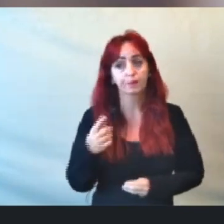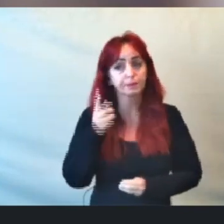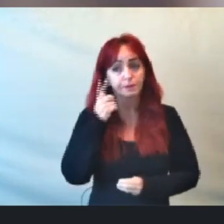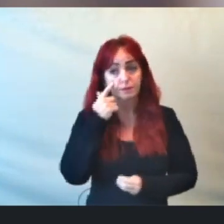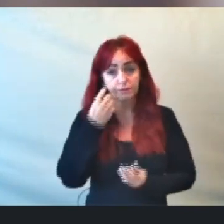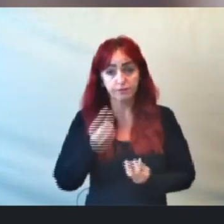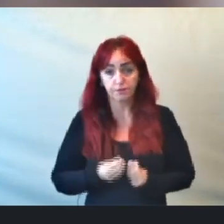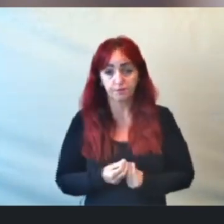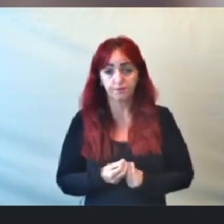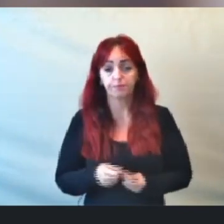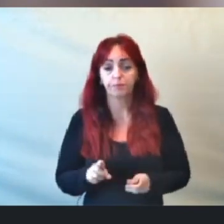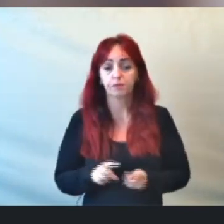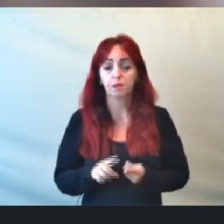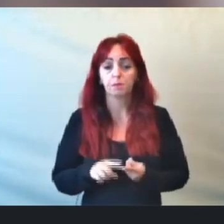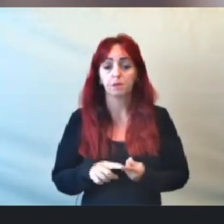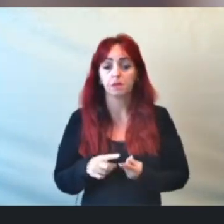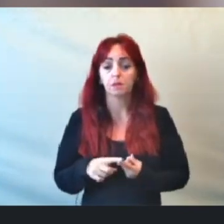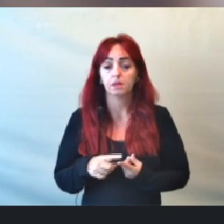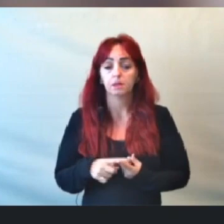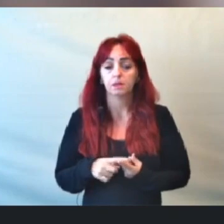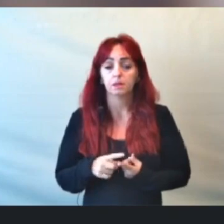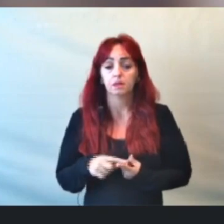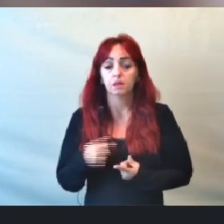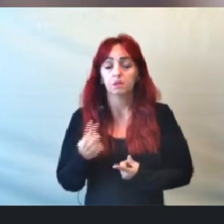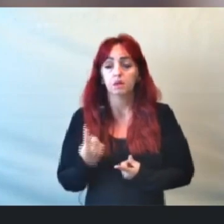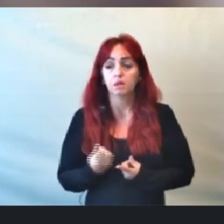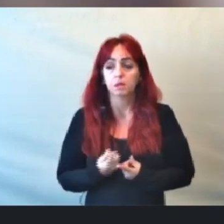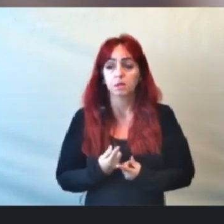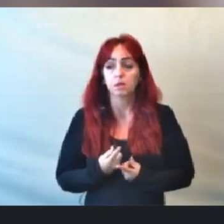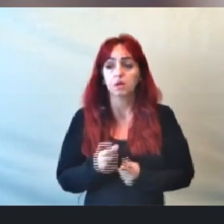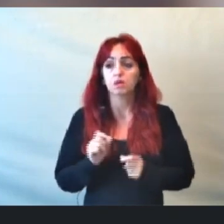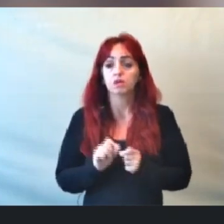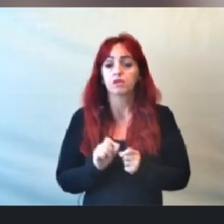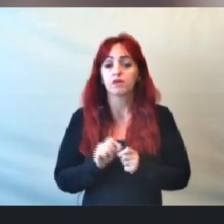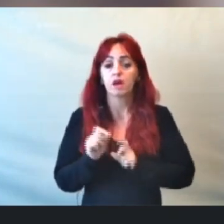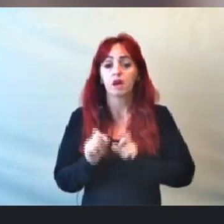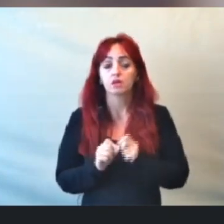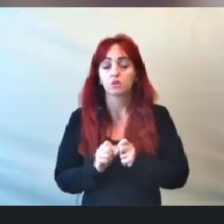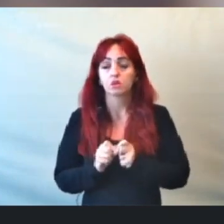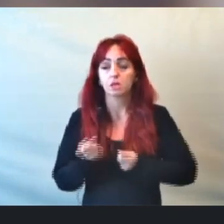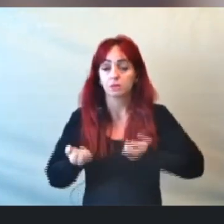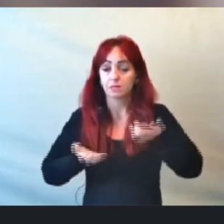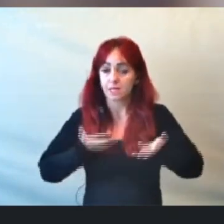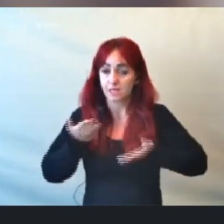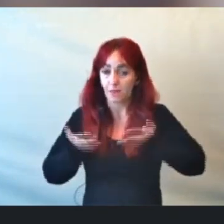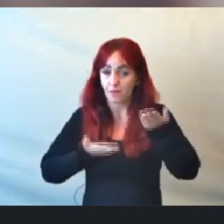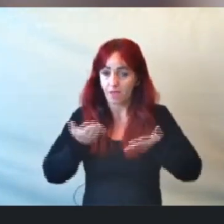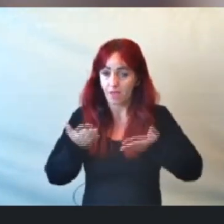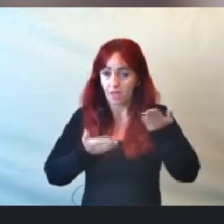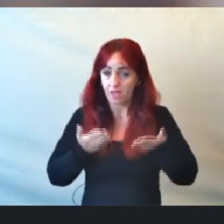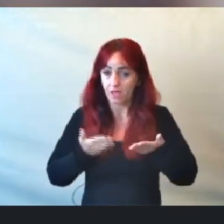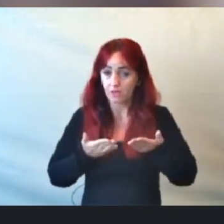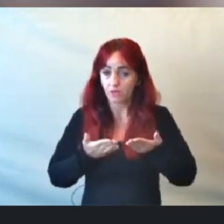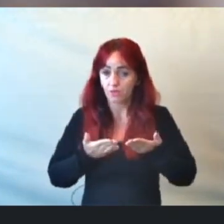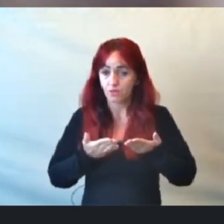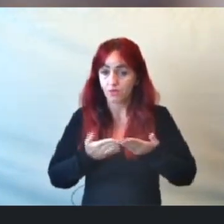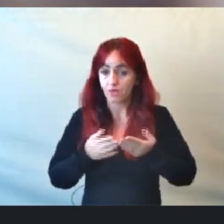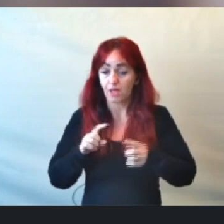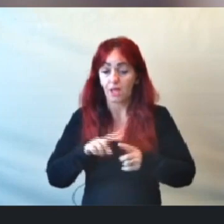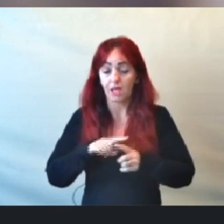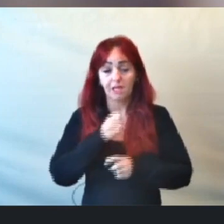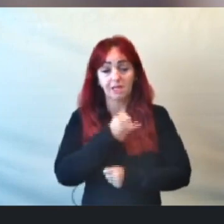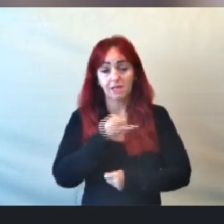gente faz algum tratamento, o efeito imediato é negativo. Então, em seguida, tem que ter